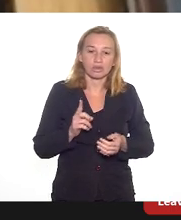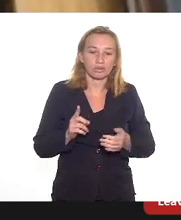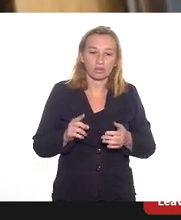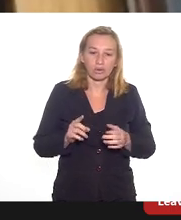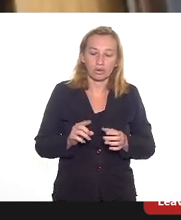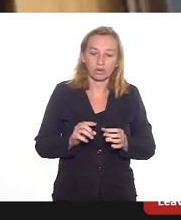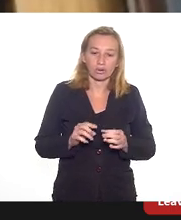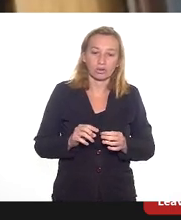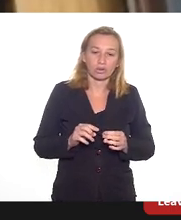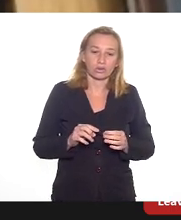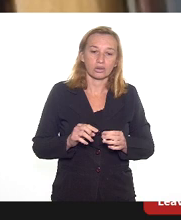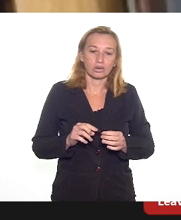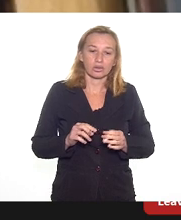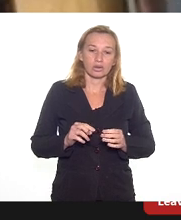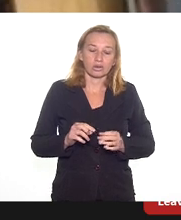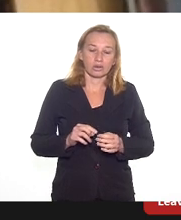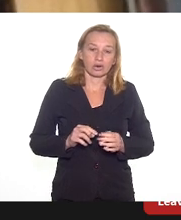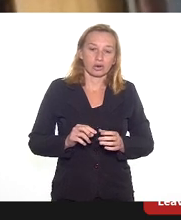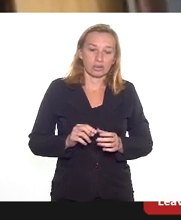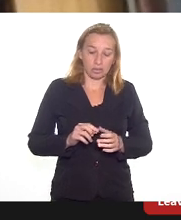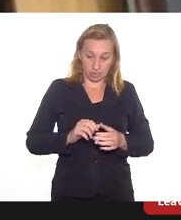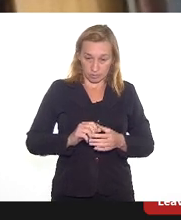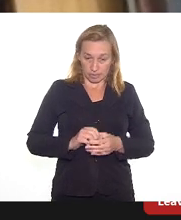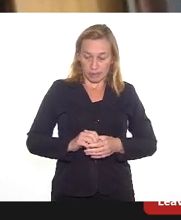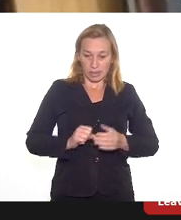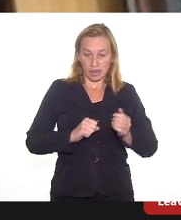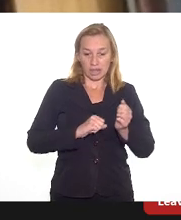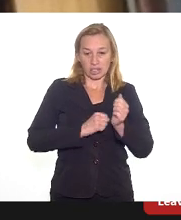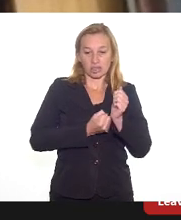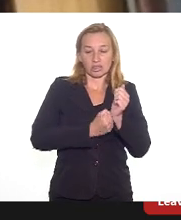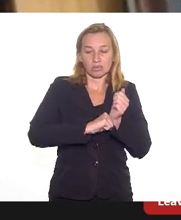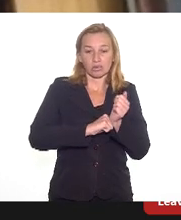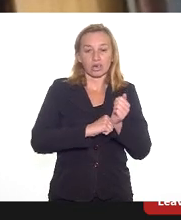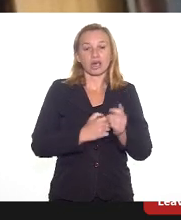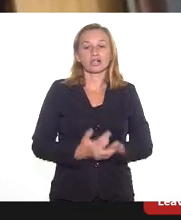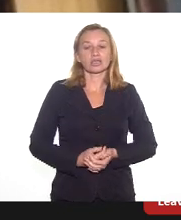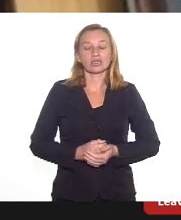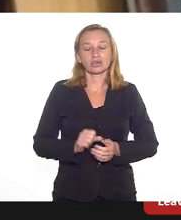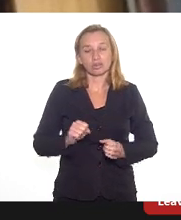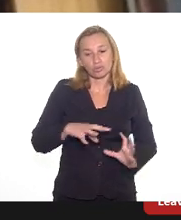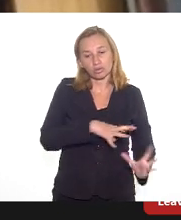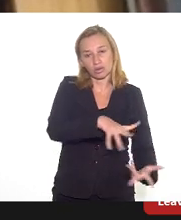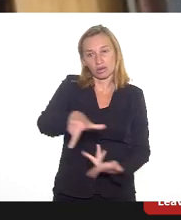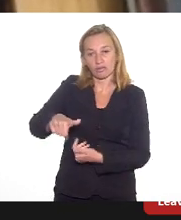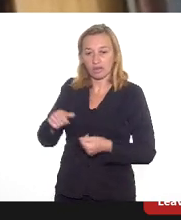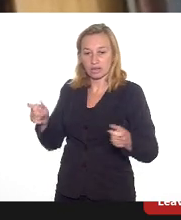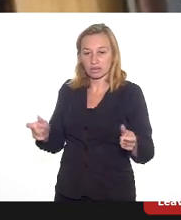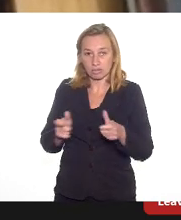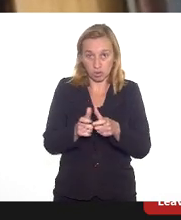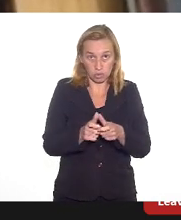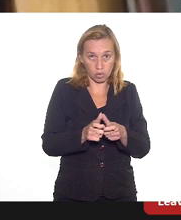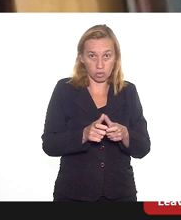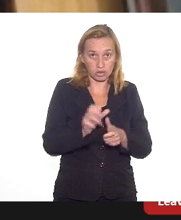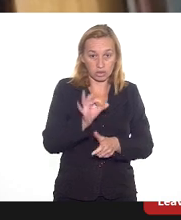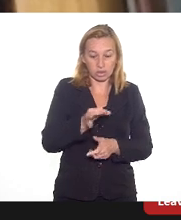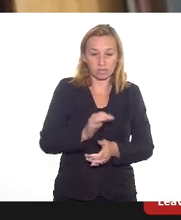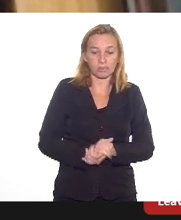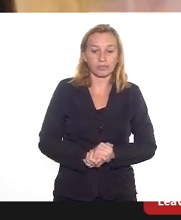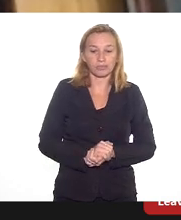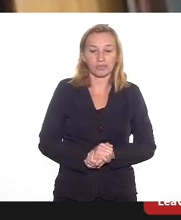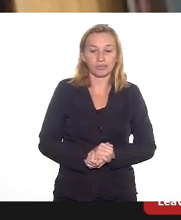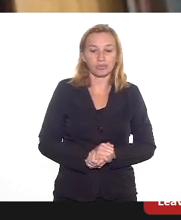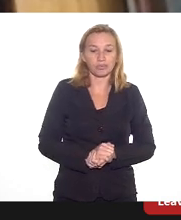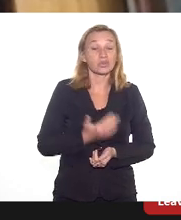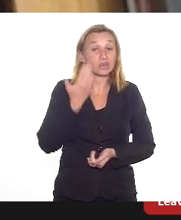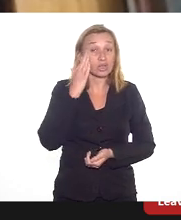para fins de compensação pela Cefaz. Então, dentro desse universo, que é um universo bem menor do que o necessário, evidentemente, a gente